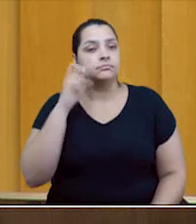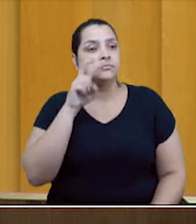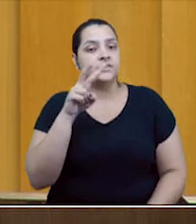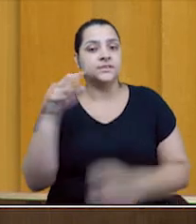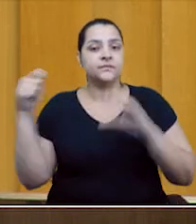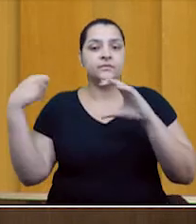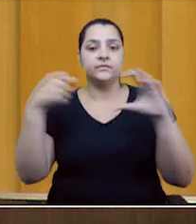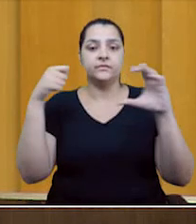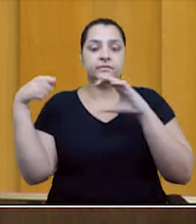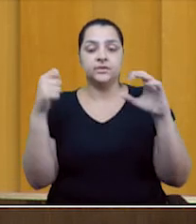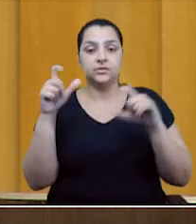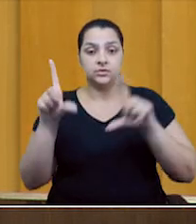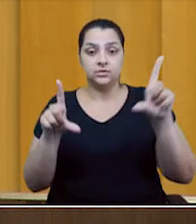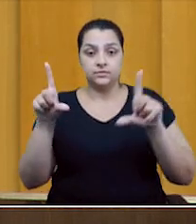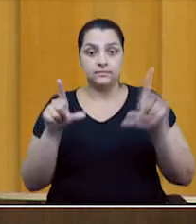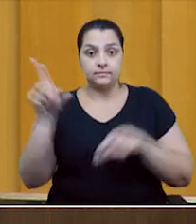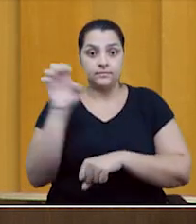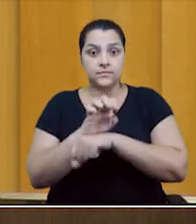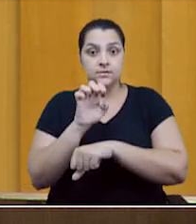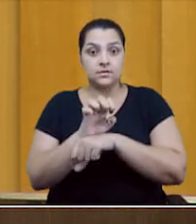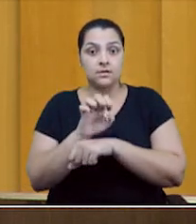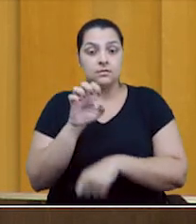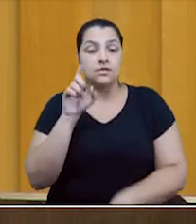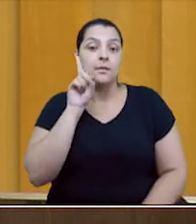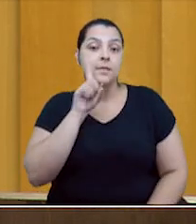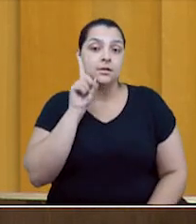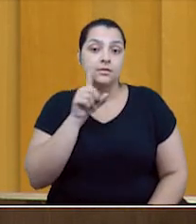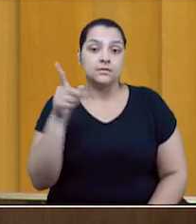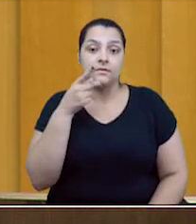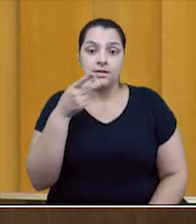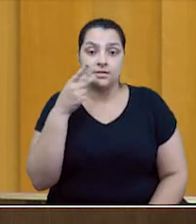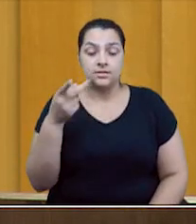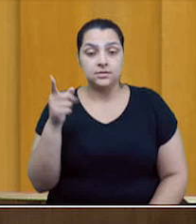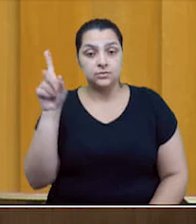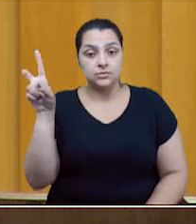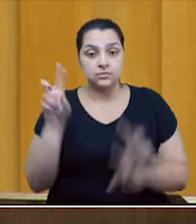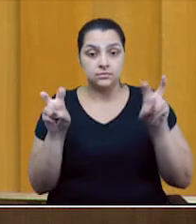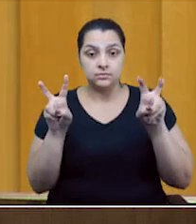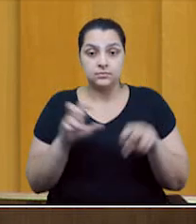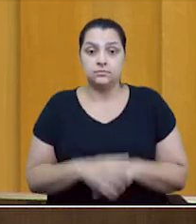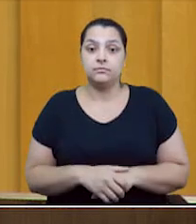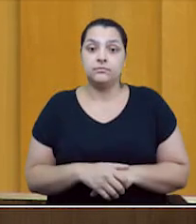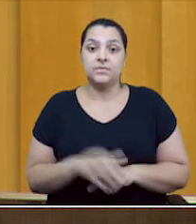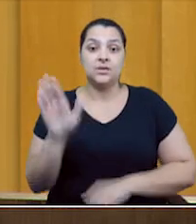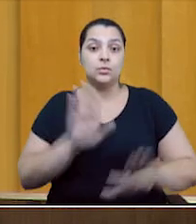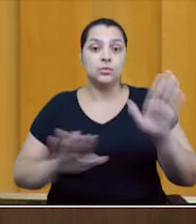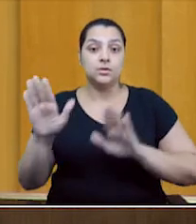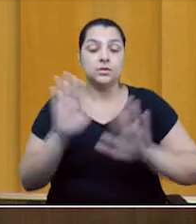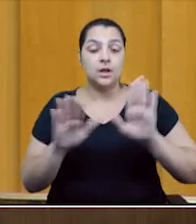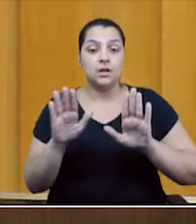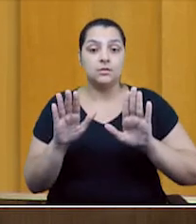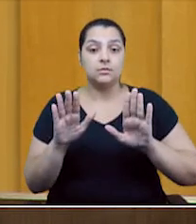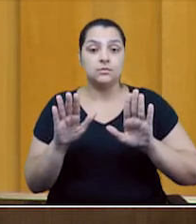na televisão do Estado americano, e o Estado americano dizendo, olha, cuidado com a exploração do